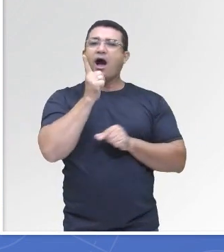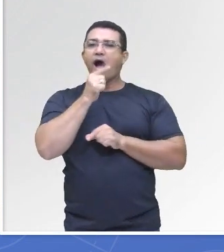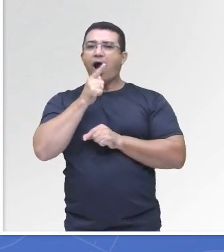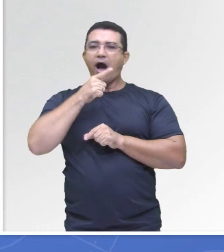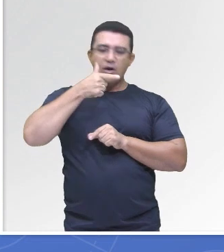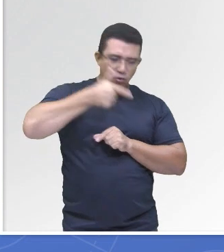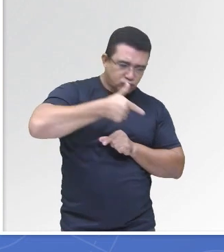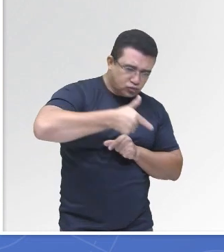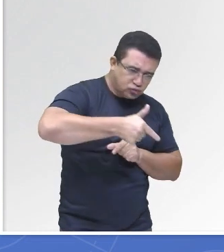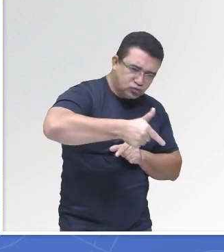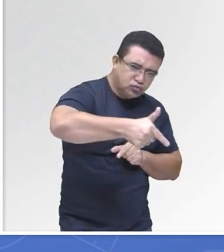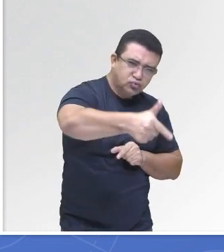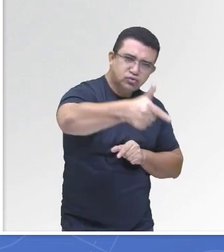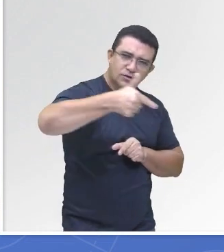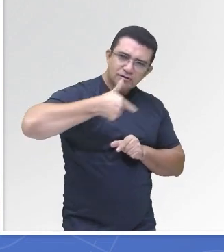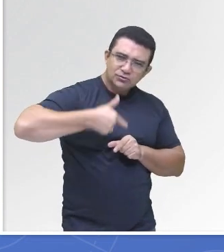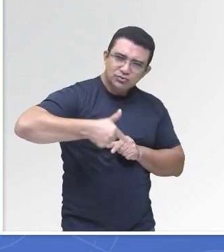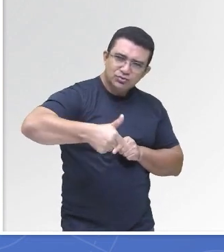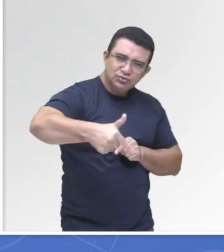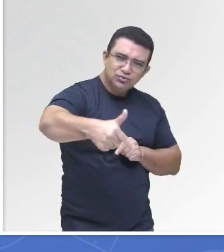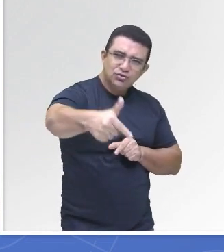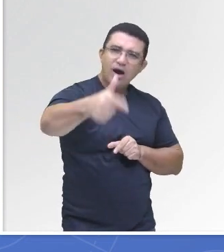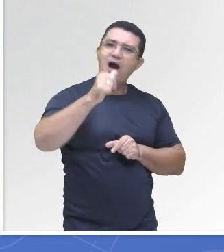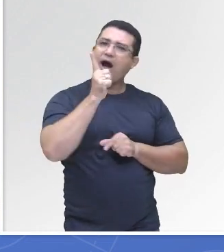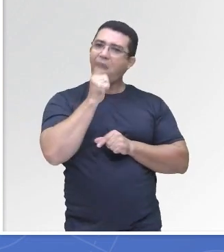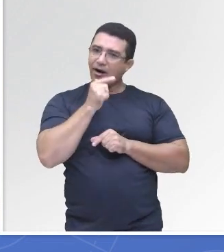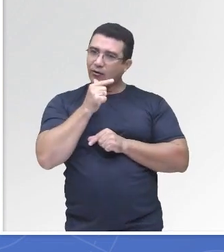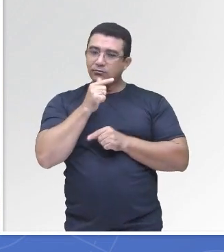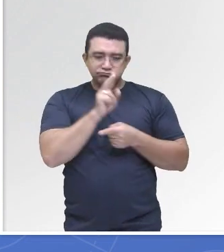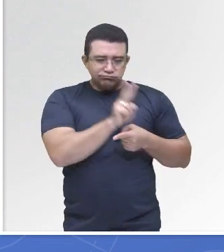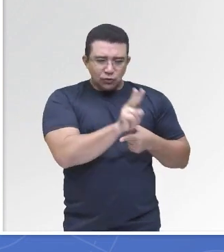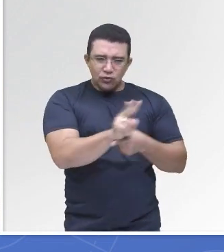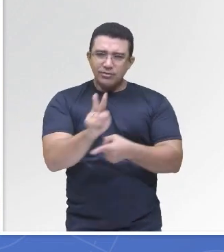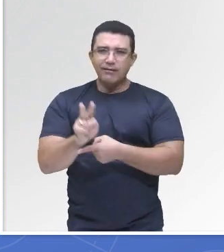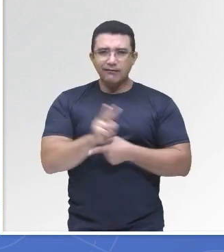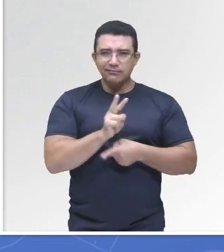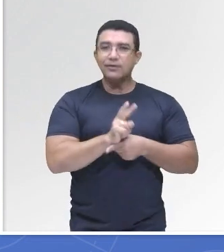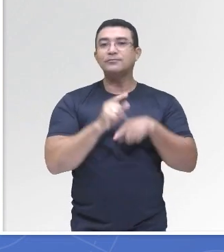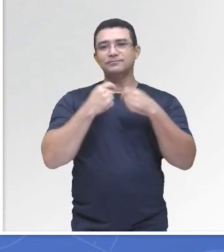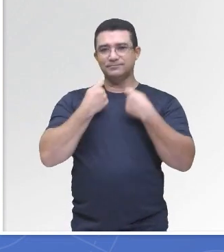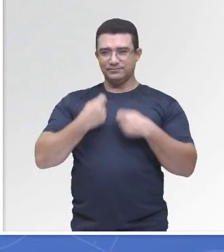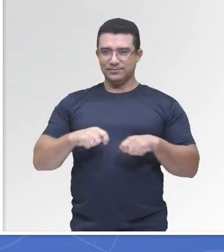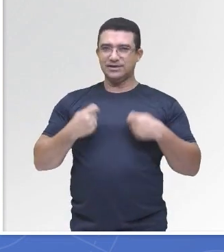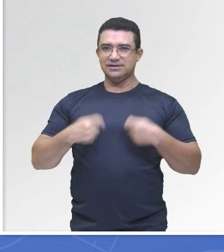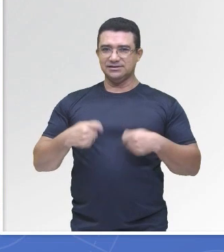nesse processo de cuidar daquilo que ele plantou, ele se